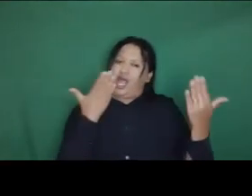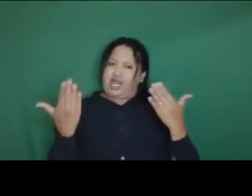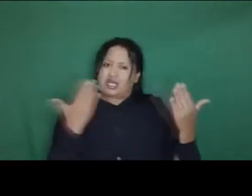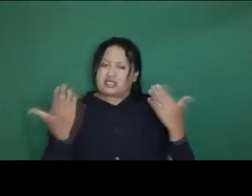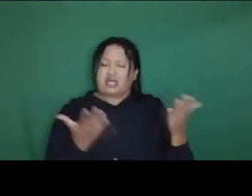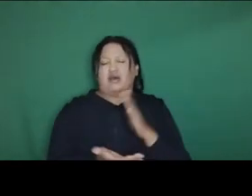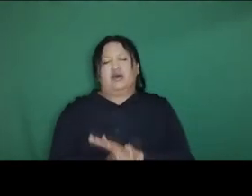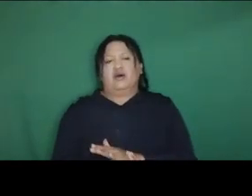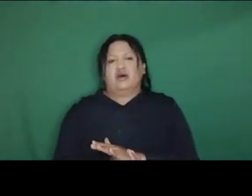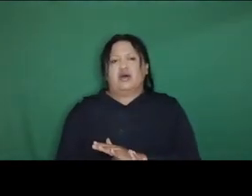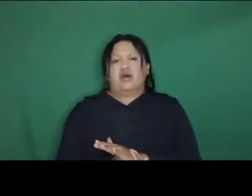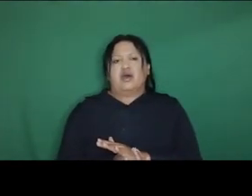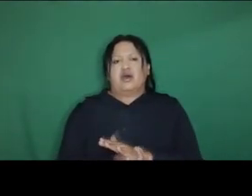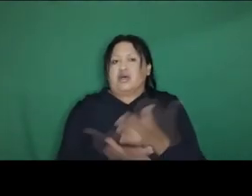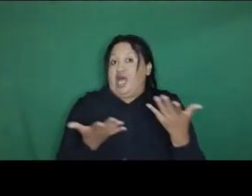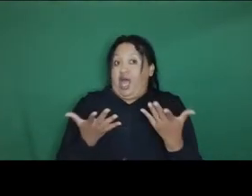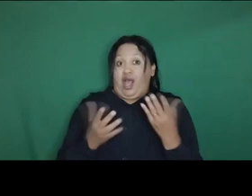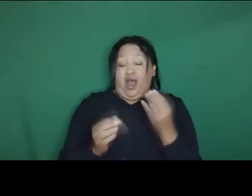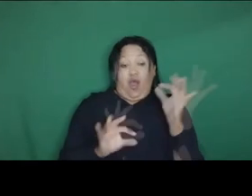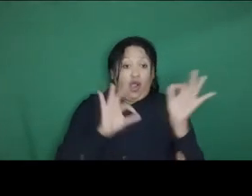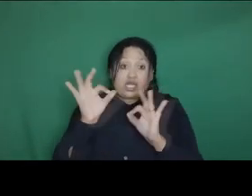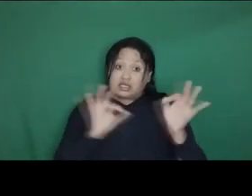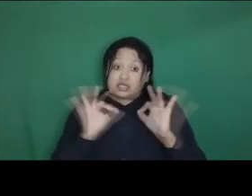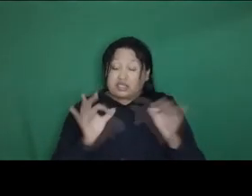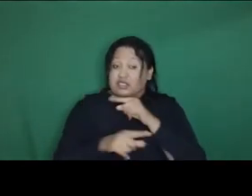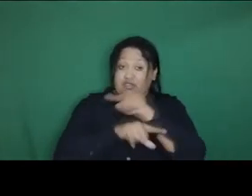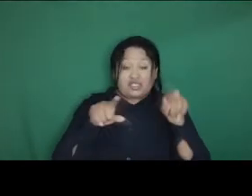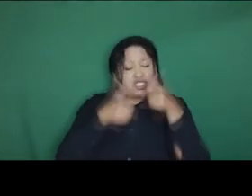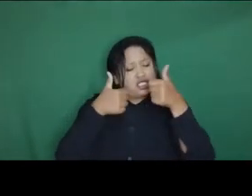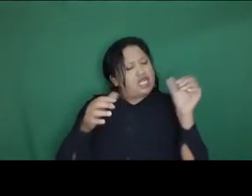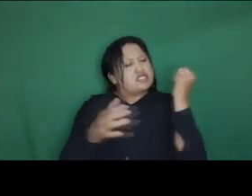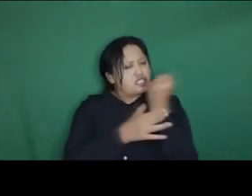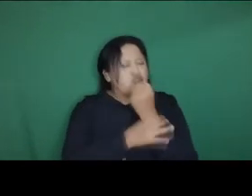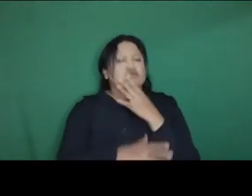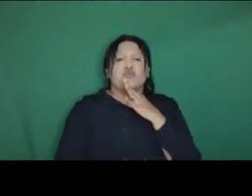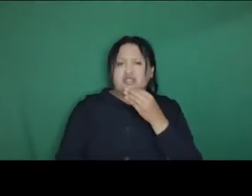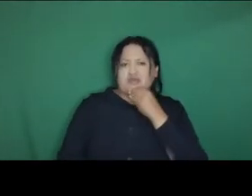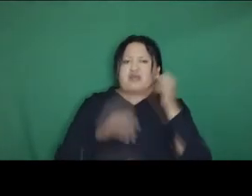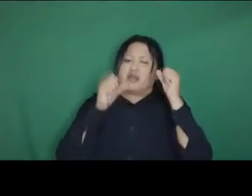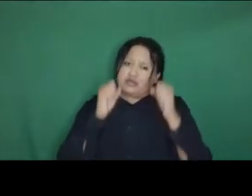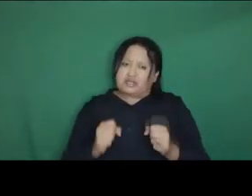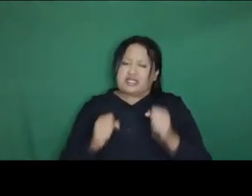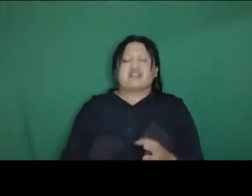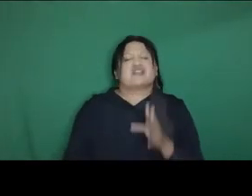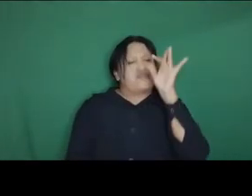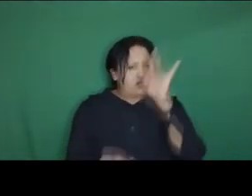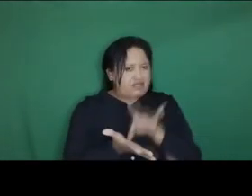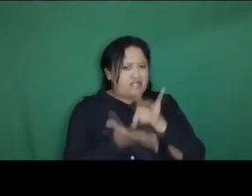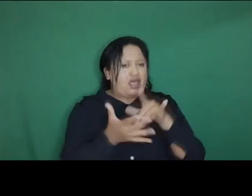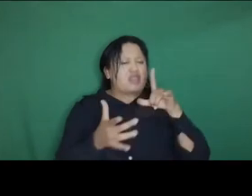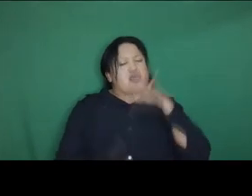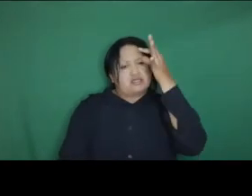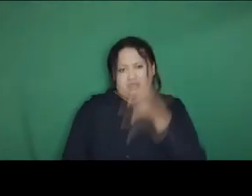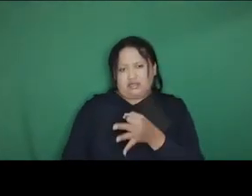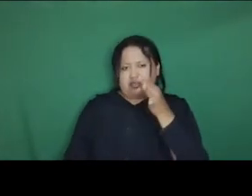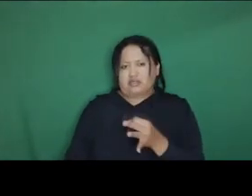Seguros do conhecimento para poder realmente ter a certeza de que foi feito de uma maneira que atende a todas